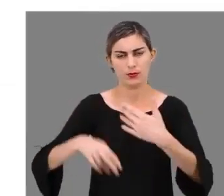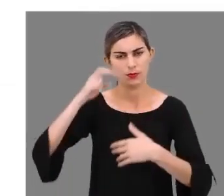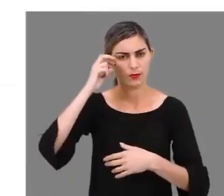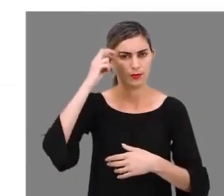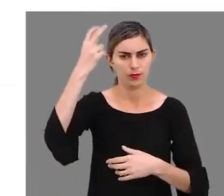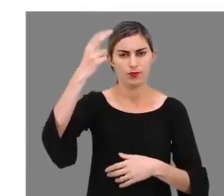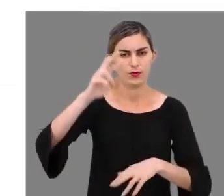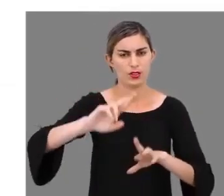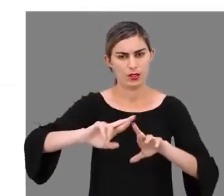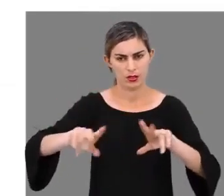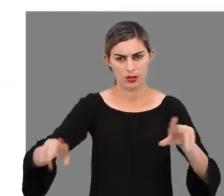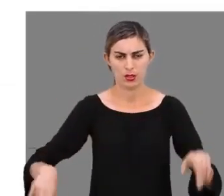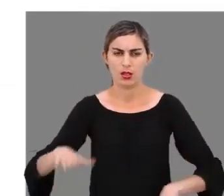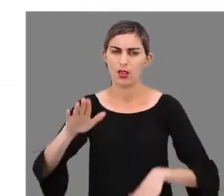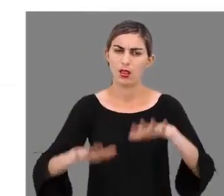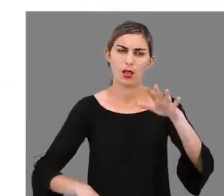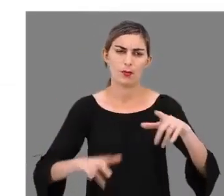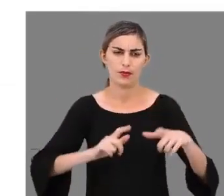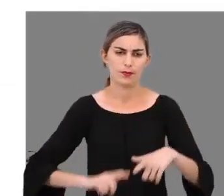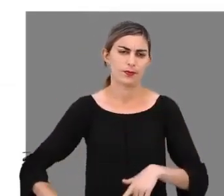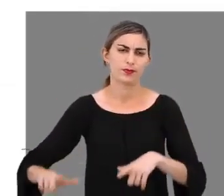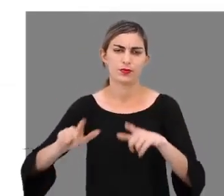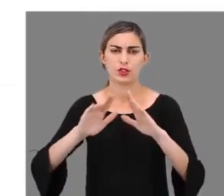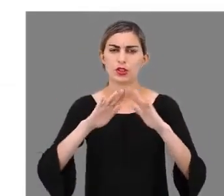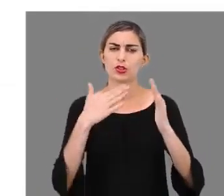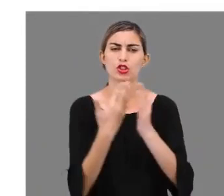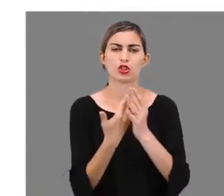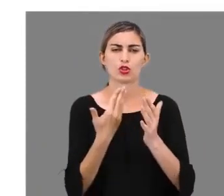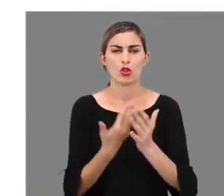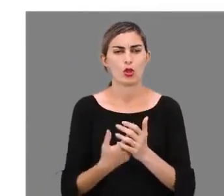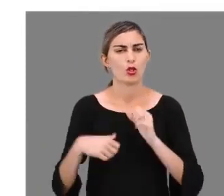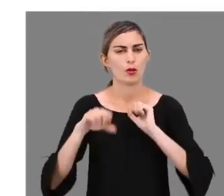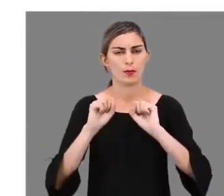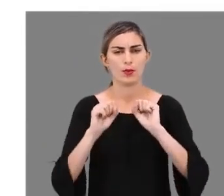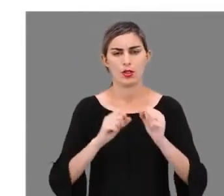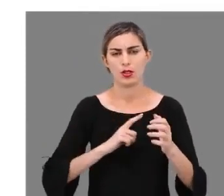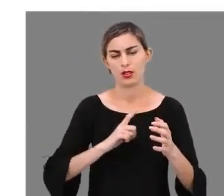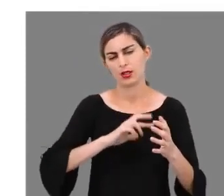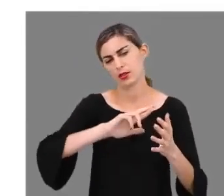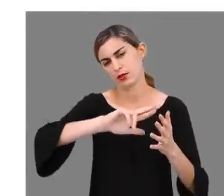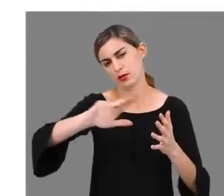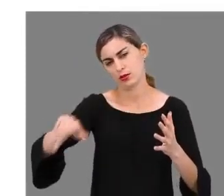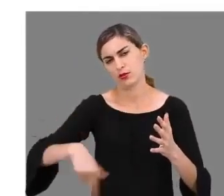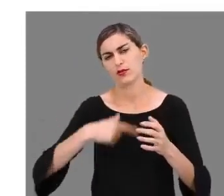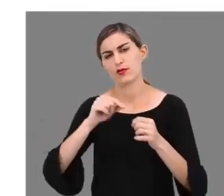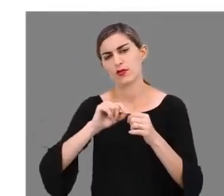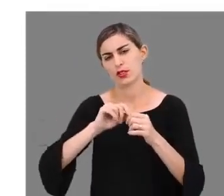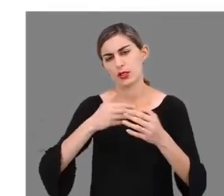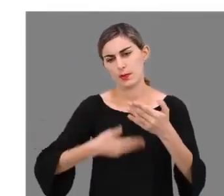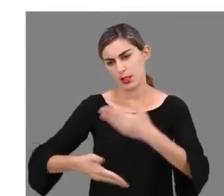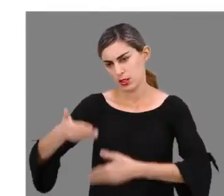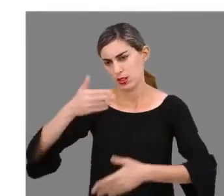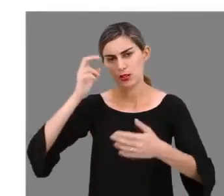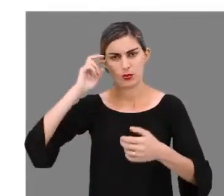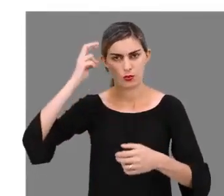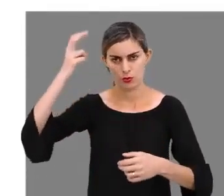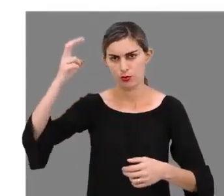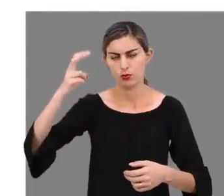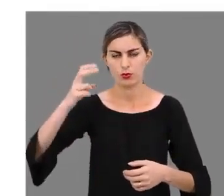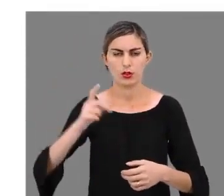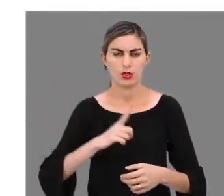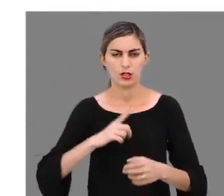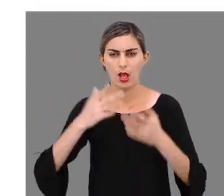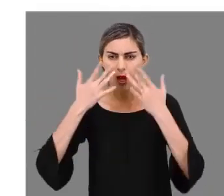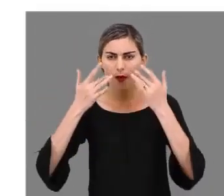são variados, dependendo do cenário. Por exemplo, no cenário escolar, pode ali ter várias formas de se fazer uma mediação cultural. Seja